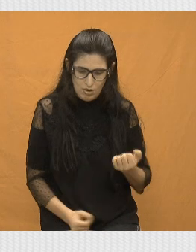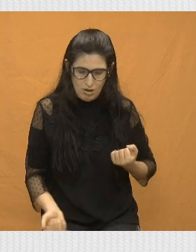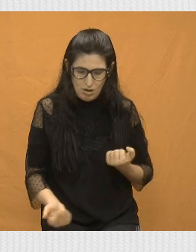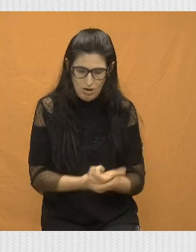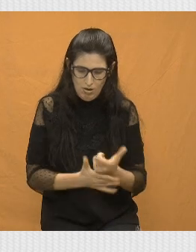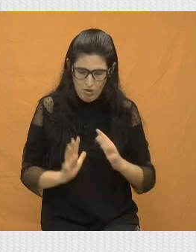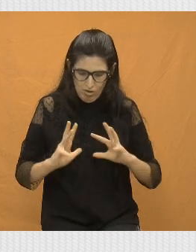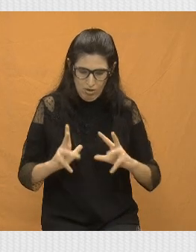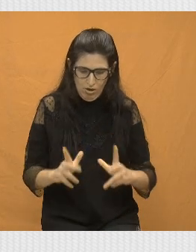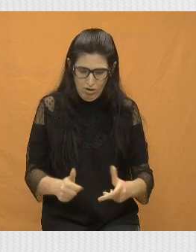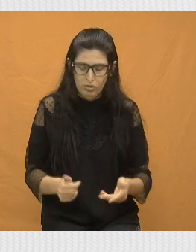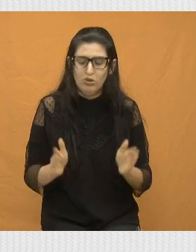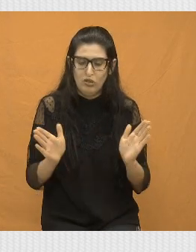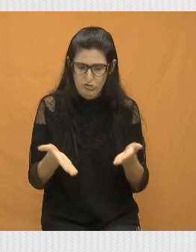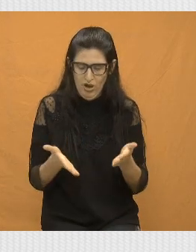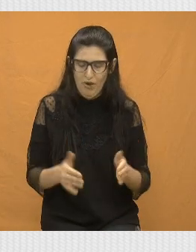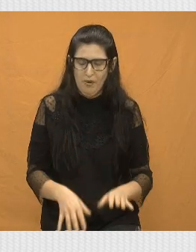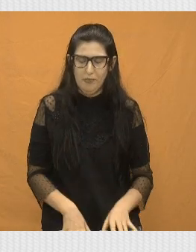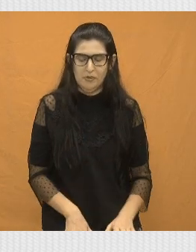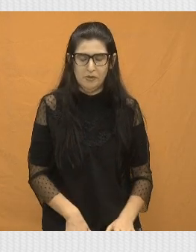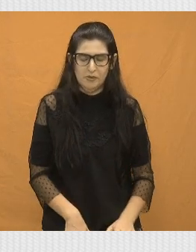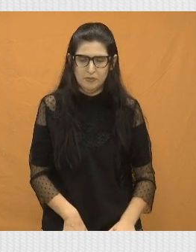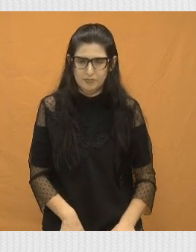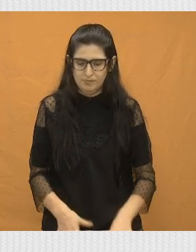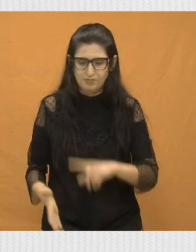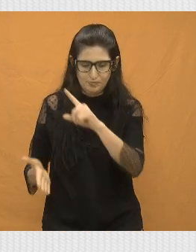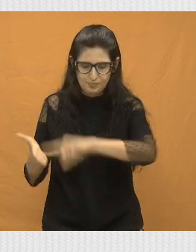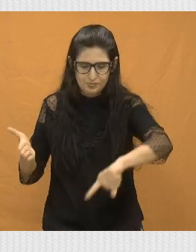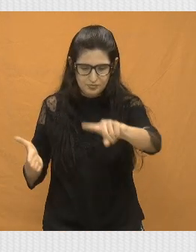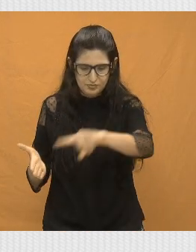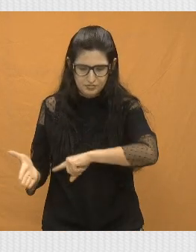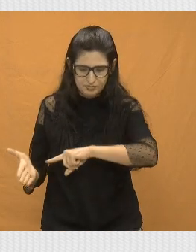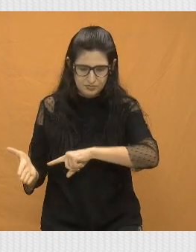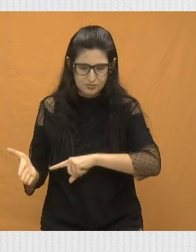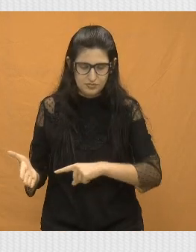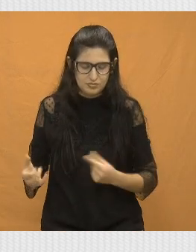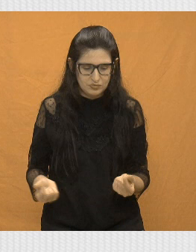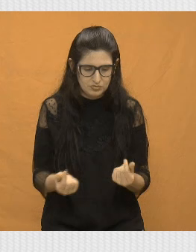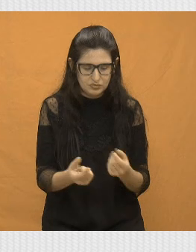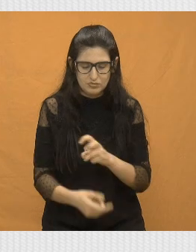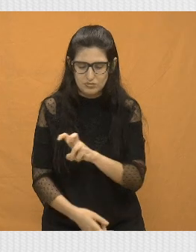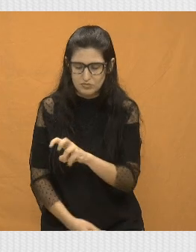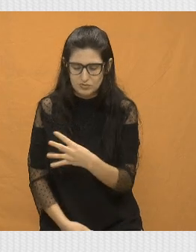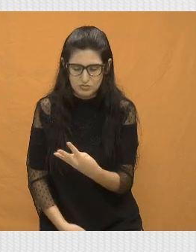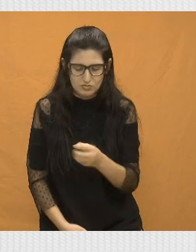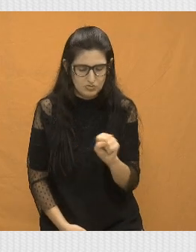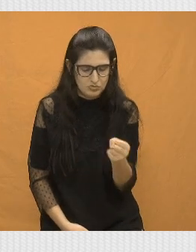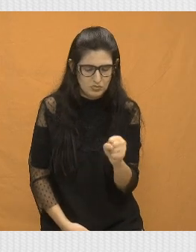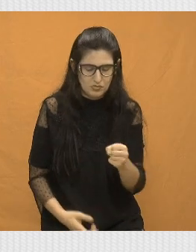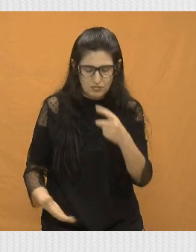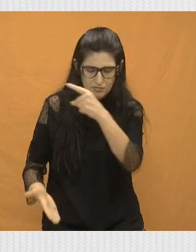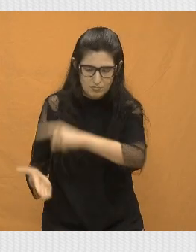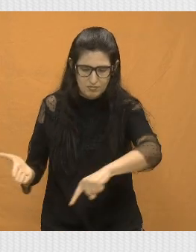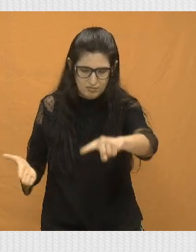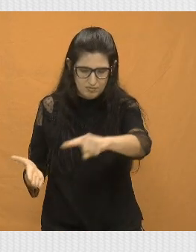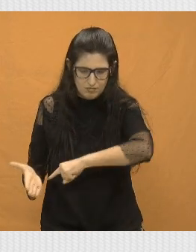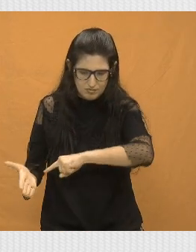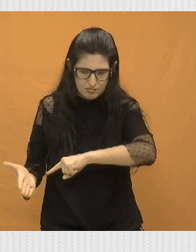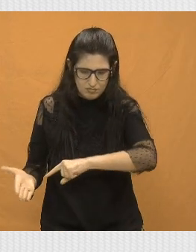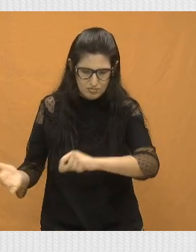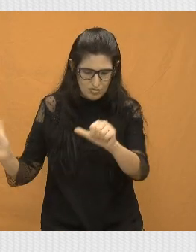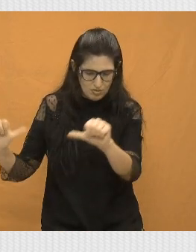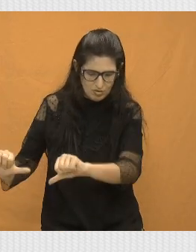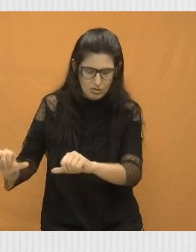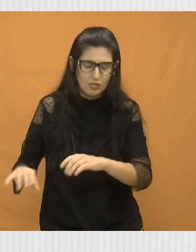o montante. Né? Foi cancelado alguns valores, como o valor de 548, mas esse saldo